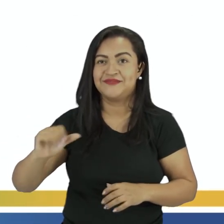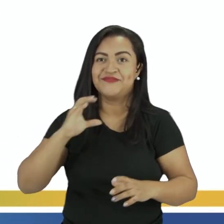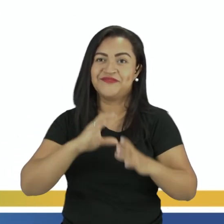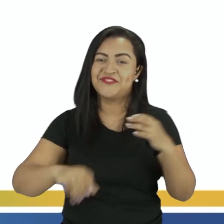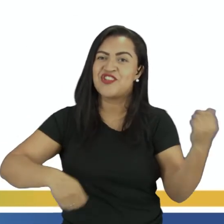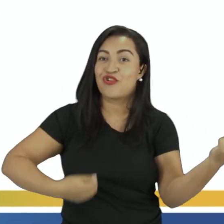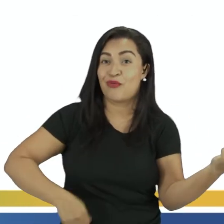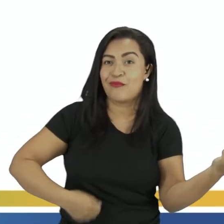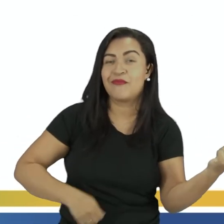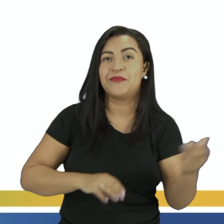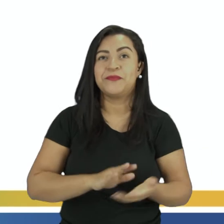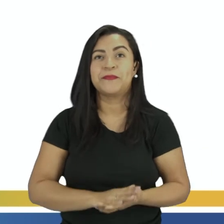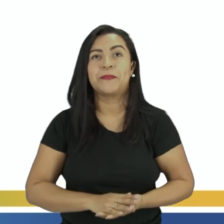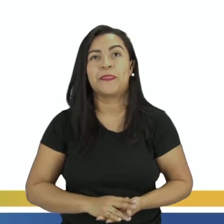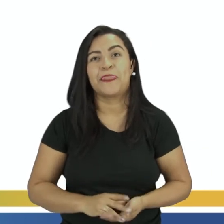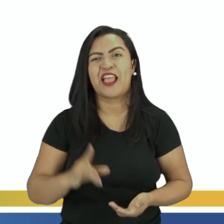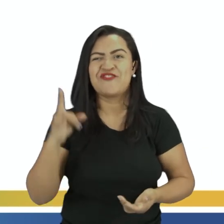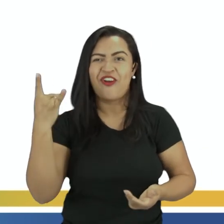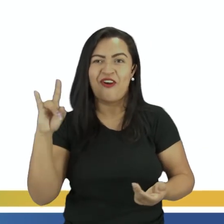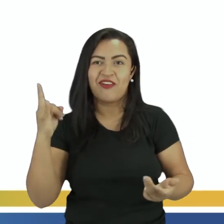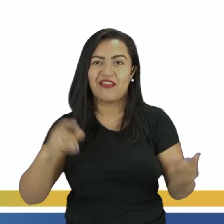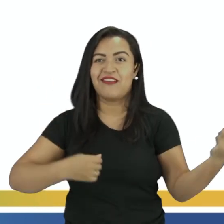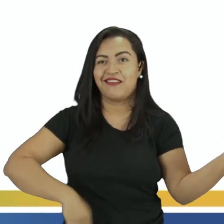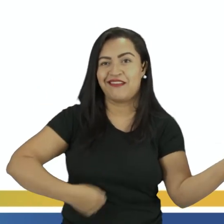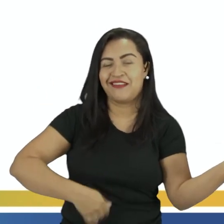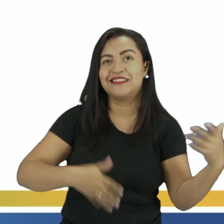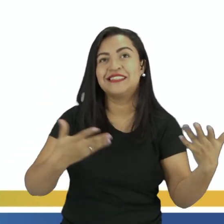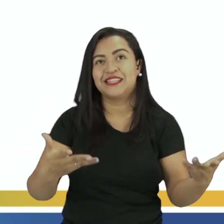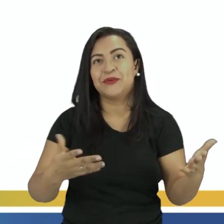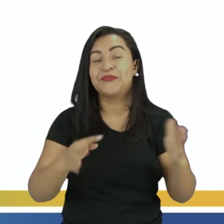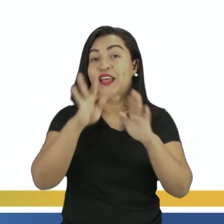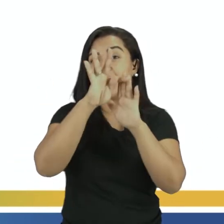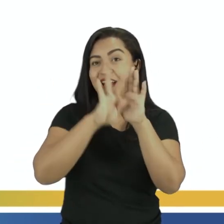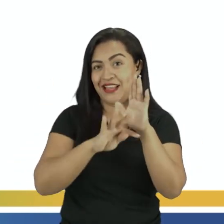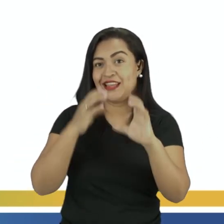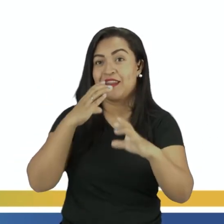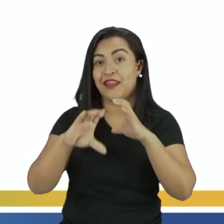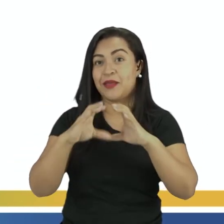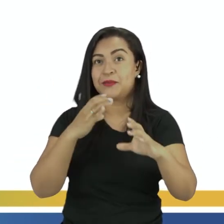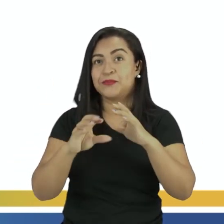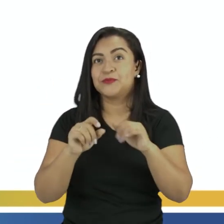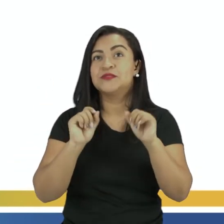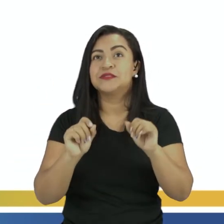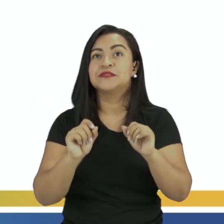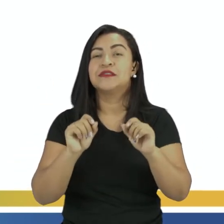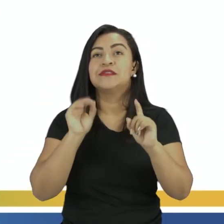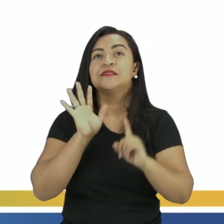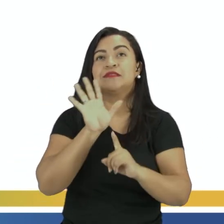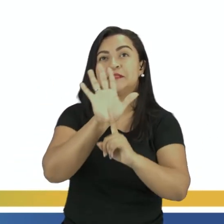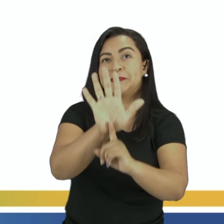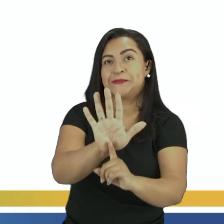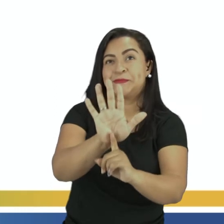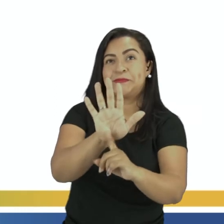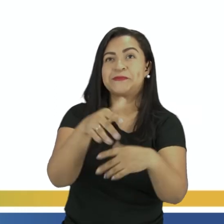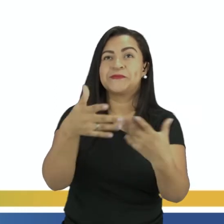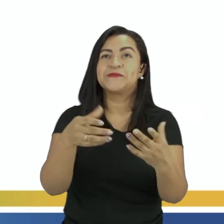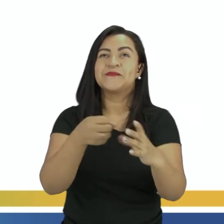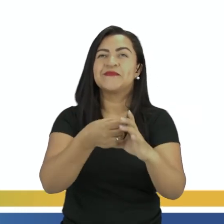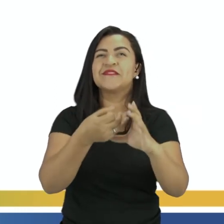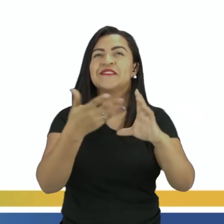letra da música, Os Anjos, de autoria de Renato Russo, apresenta elementos que a